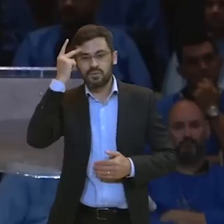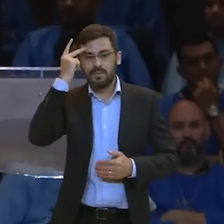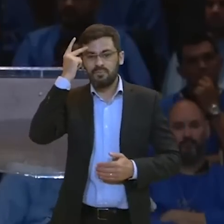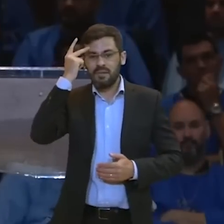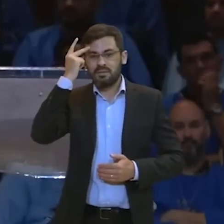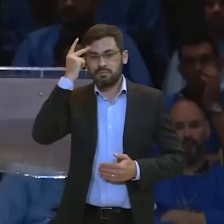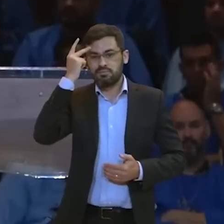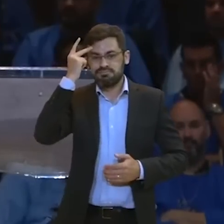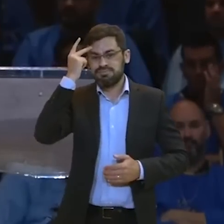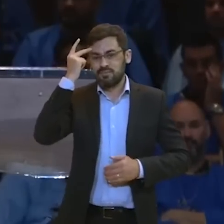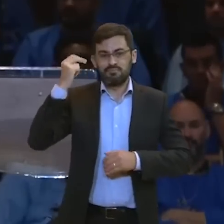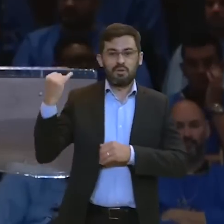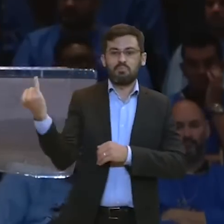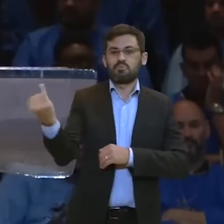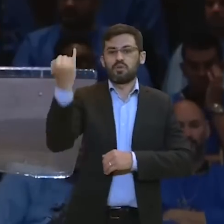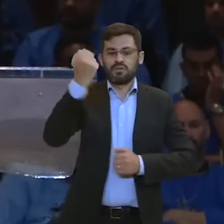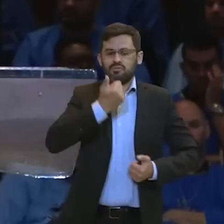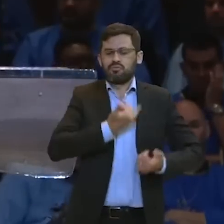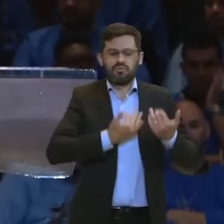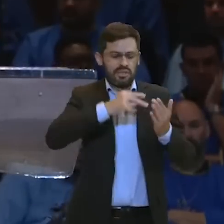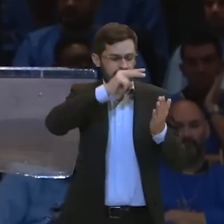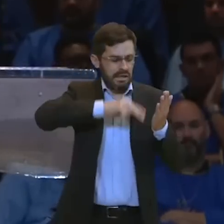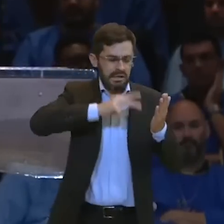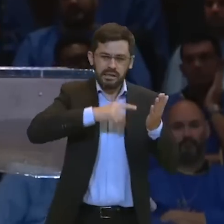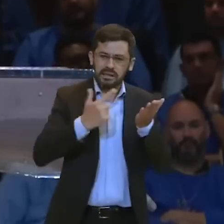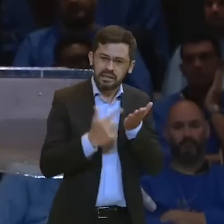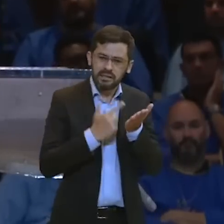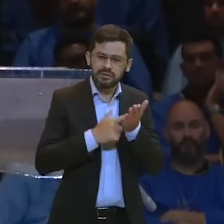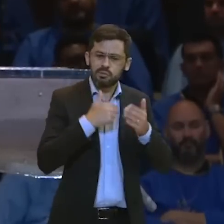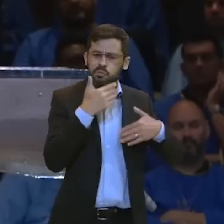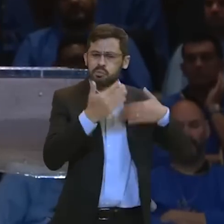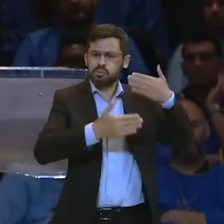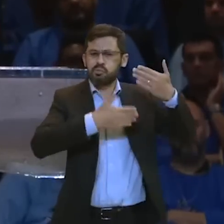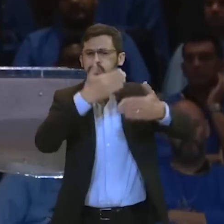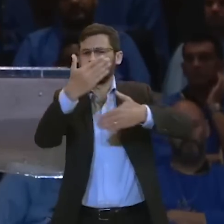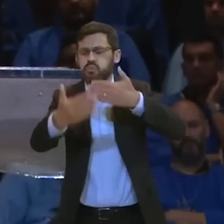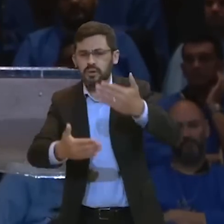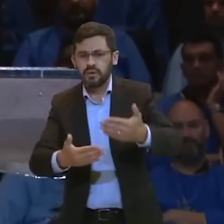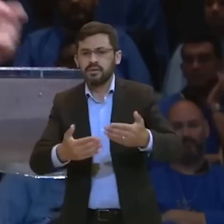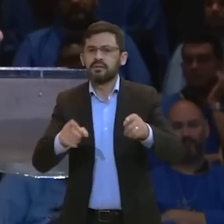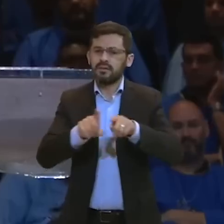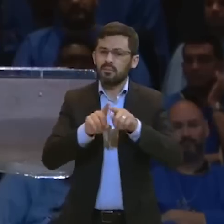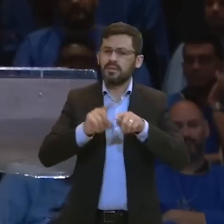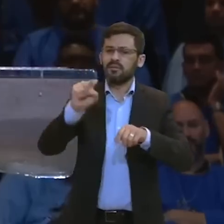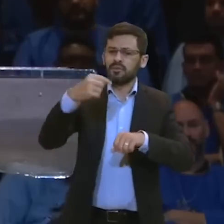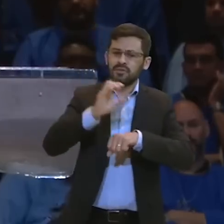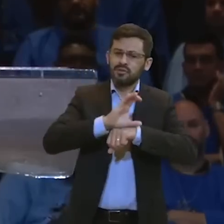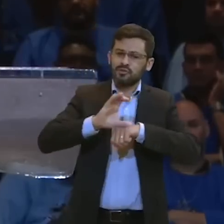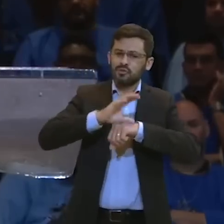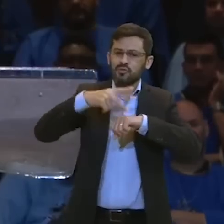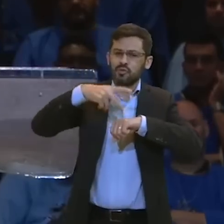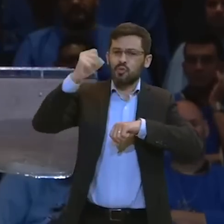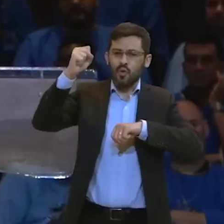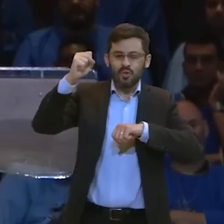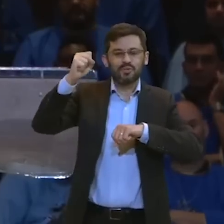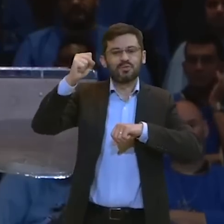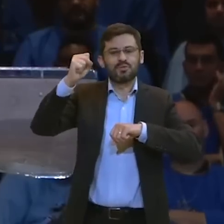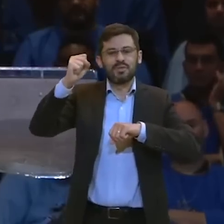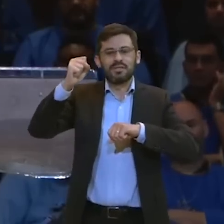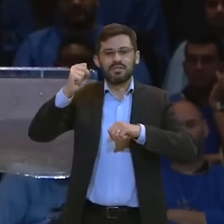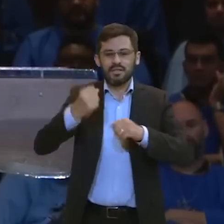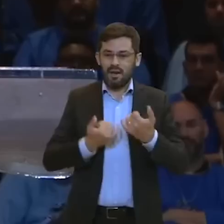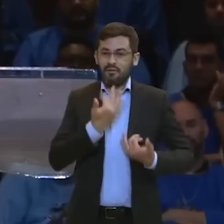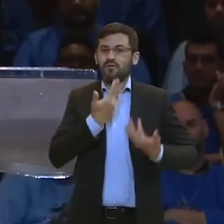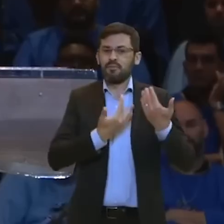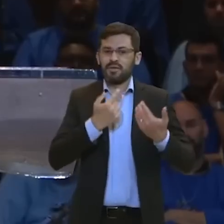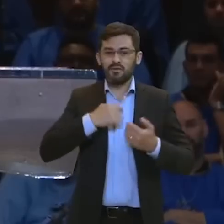dos avivamentos. Li livros ao longo da minha vida, cheguei até a fazer um curso de pós-graduação sobre avivamento. Descobri